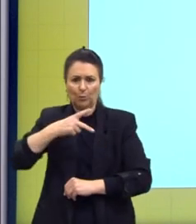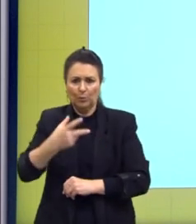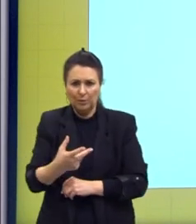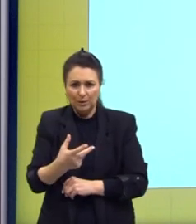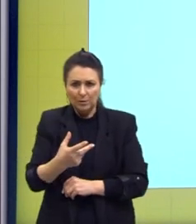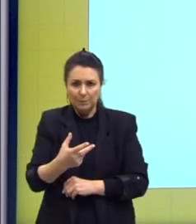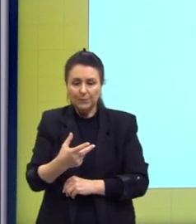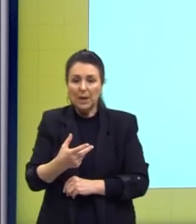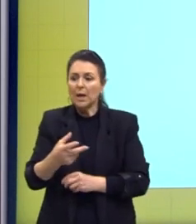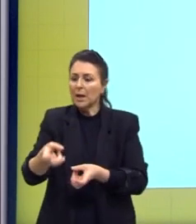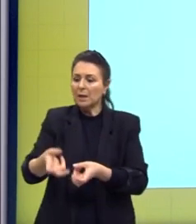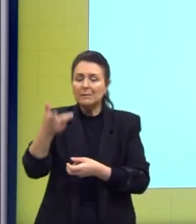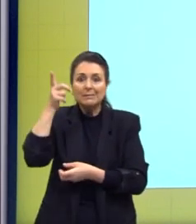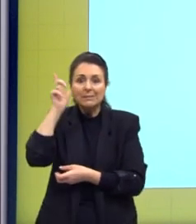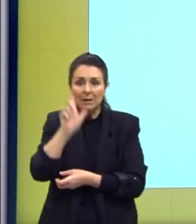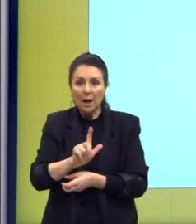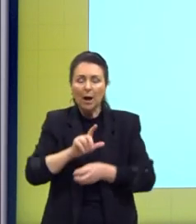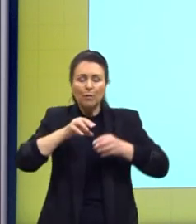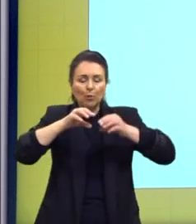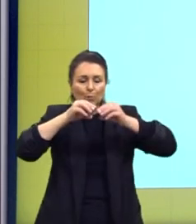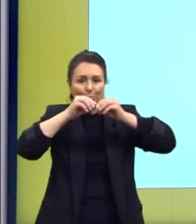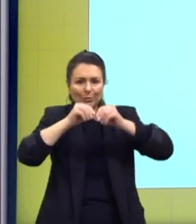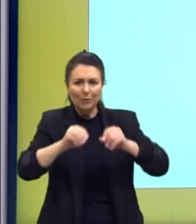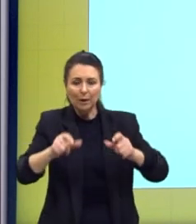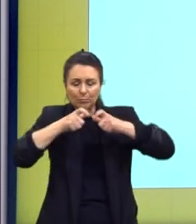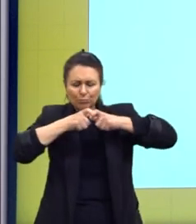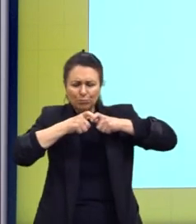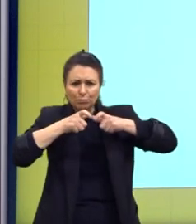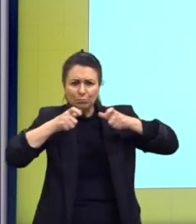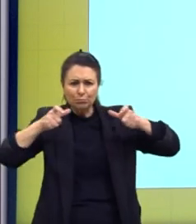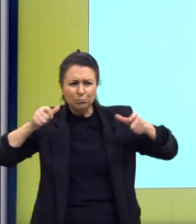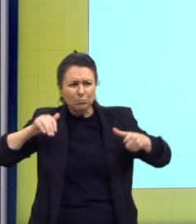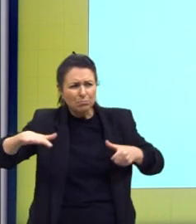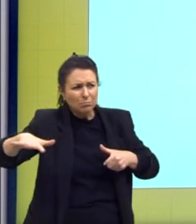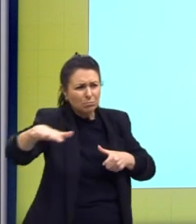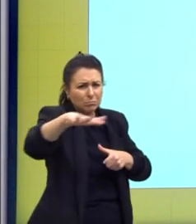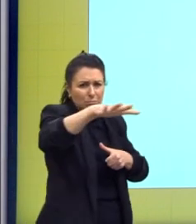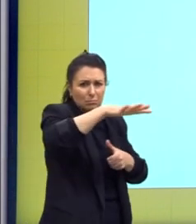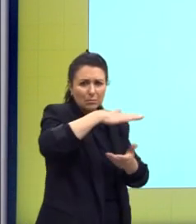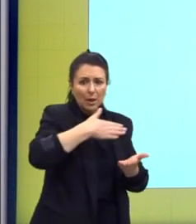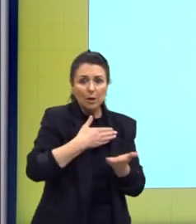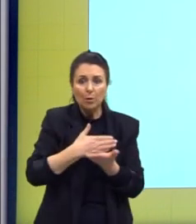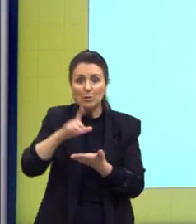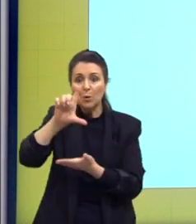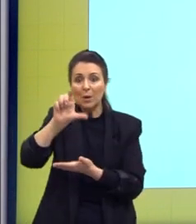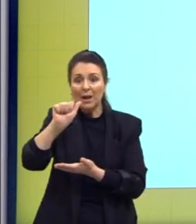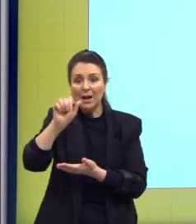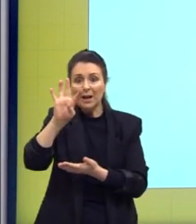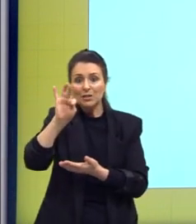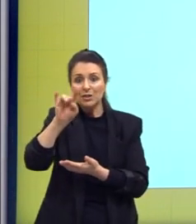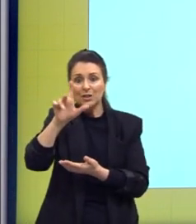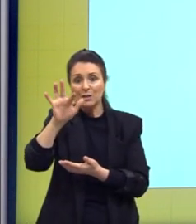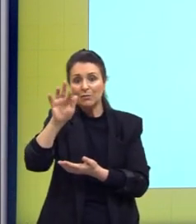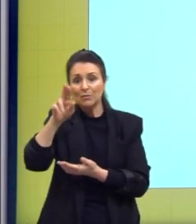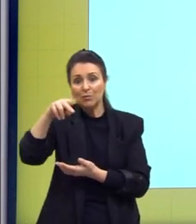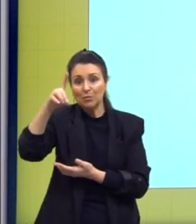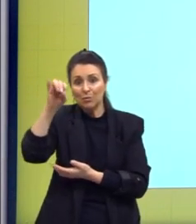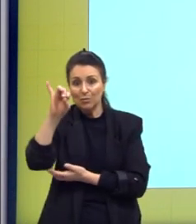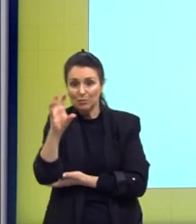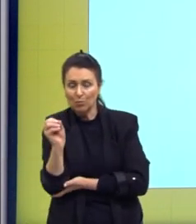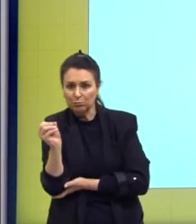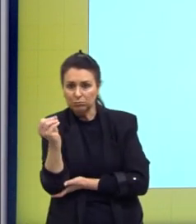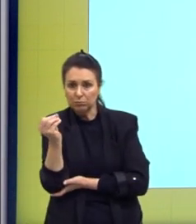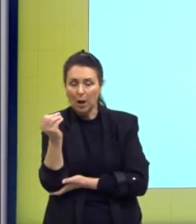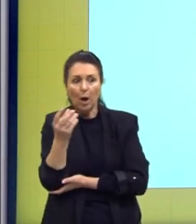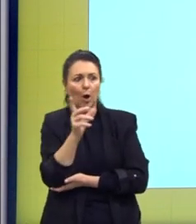lotes de terra enormes né isso deu origem aos latifúndios no nosso país né a concentração de terras